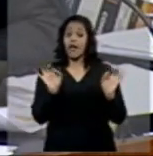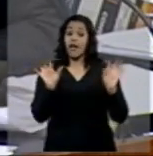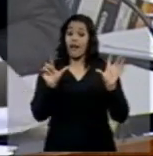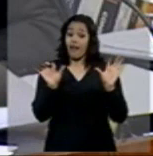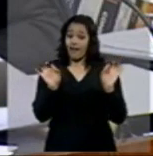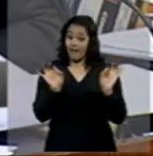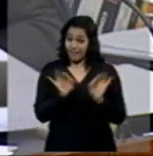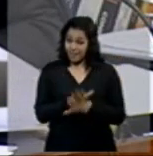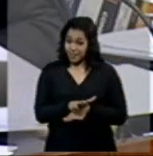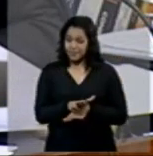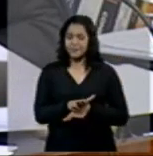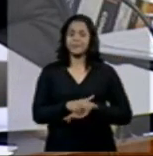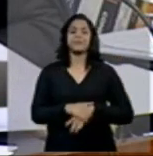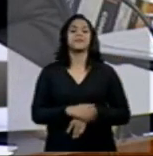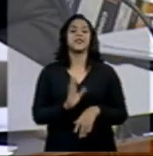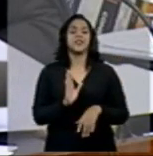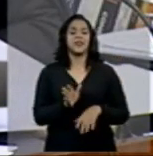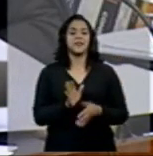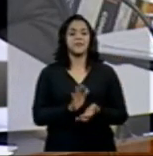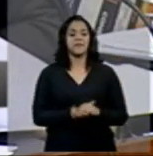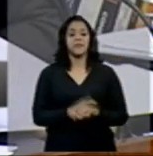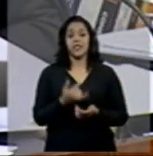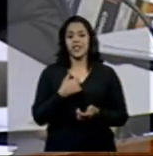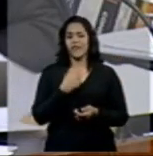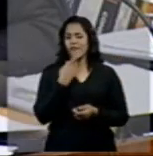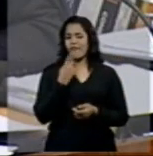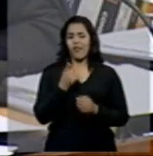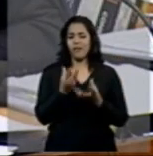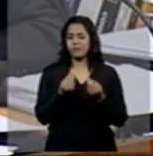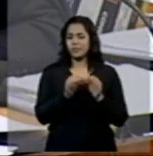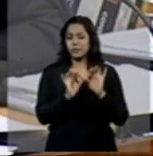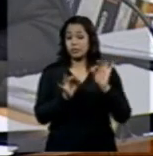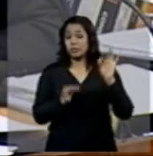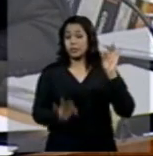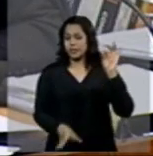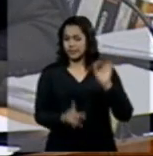encerrar, presidente, e não me estender muito,